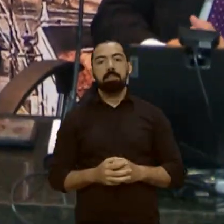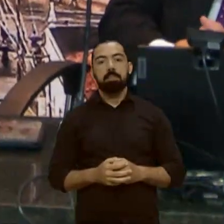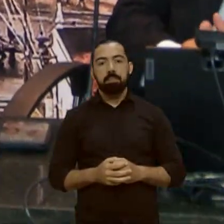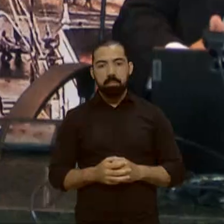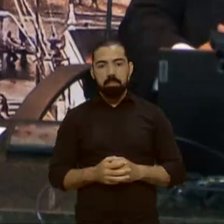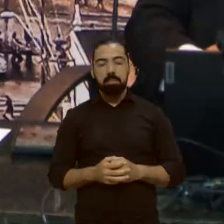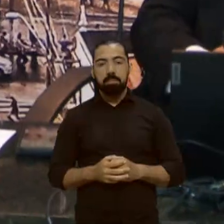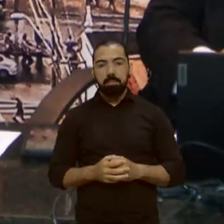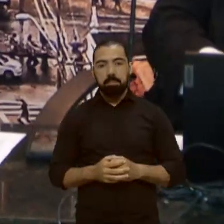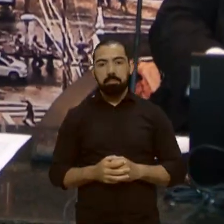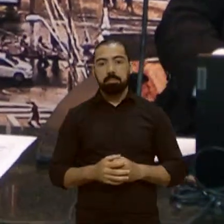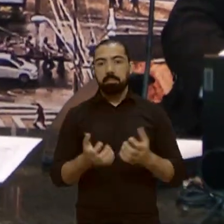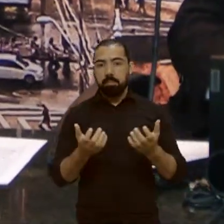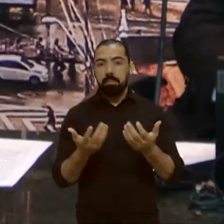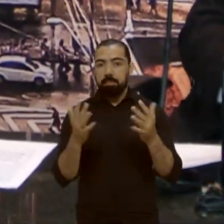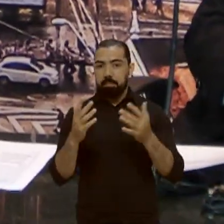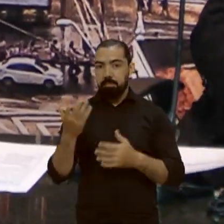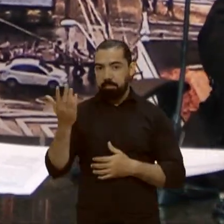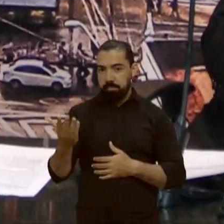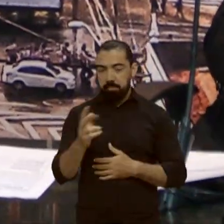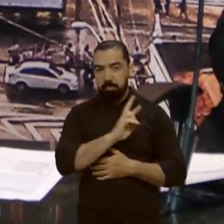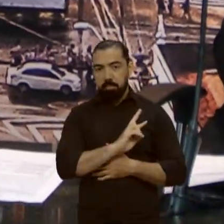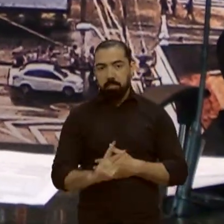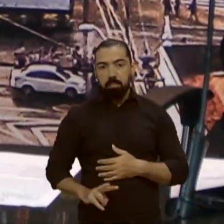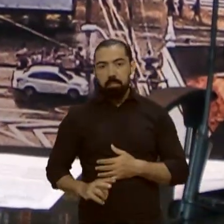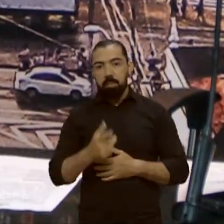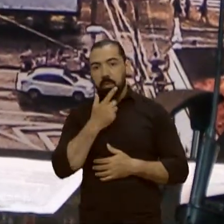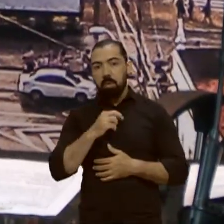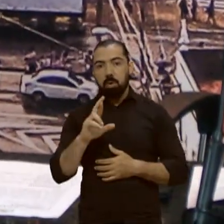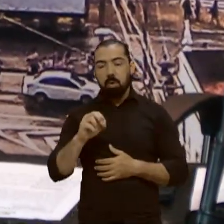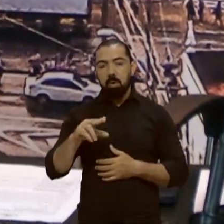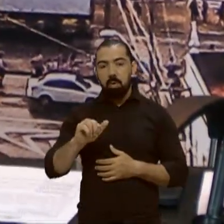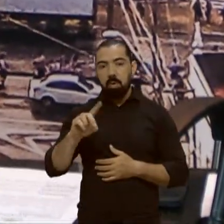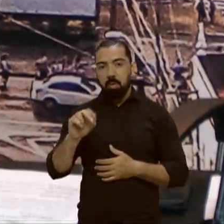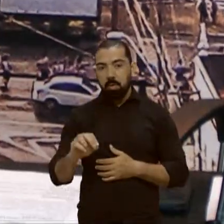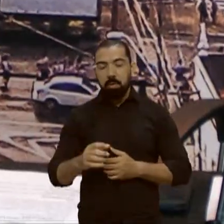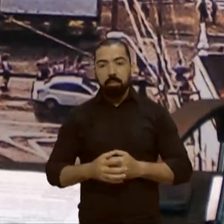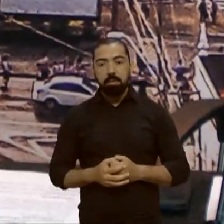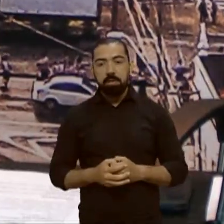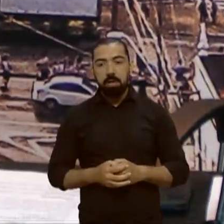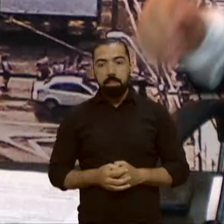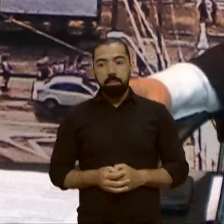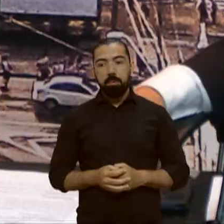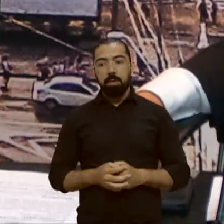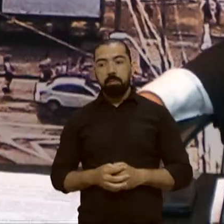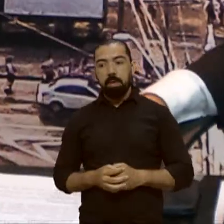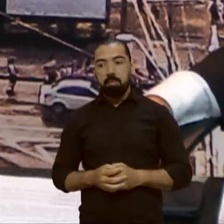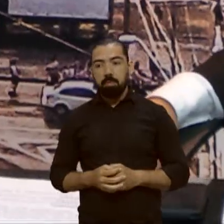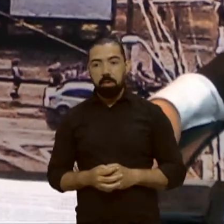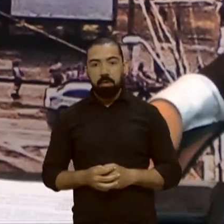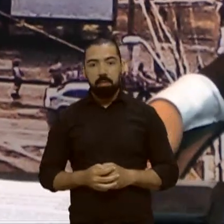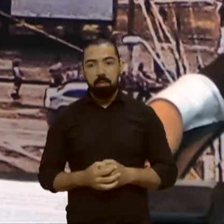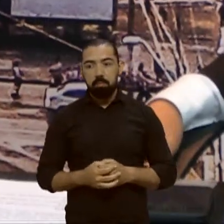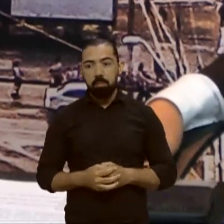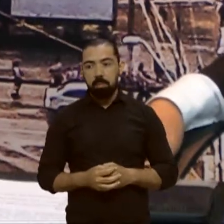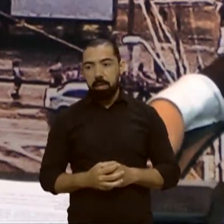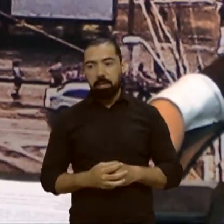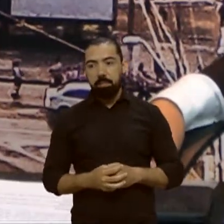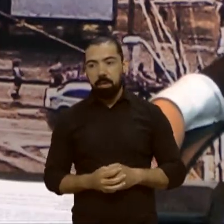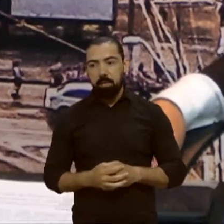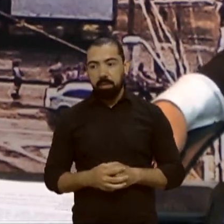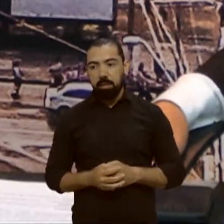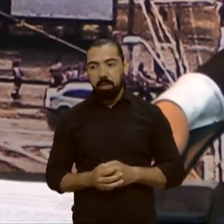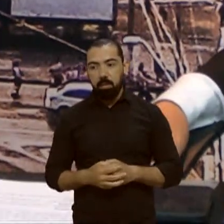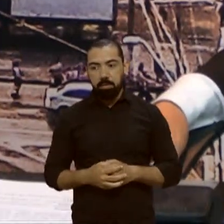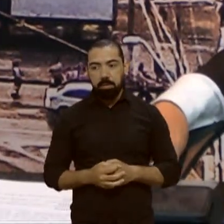Queria parabenizar o vereador Arnaldo Martins pela iniciativa. Essa iniciativa é sempre muito válida. Os